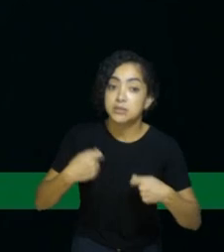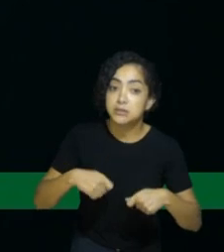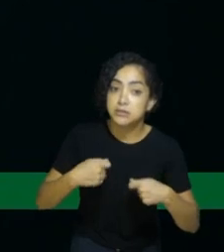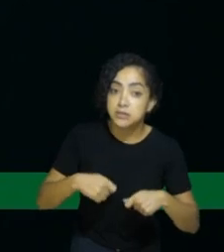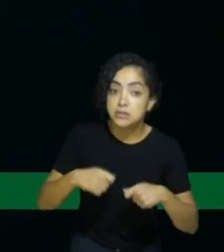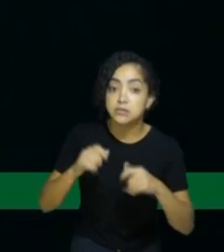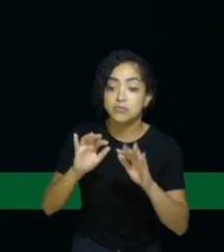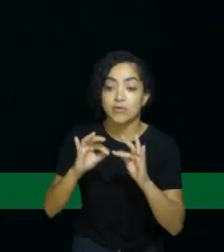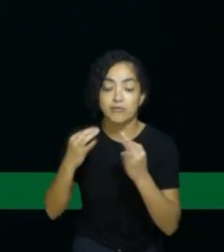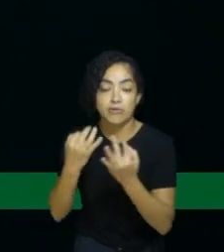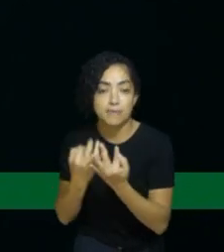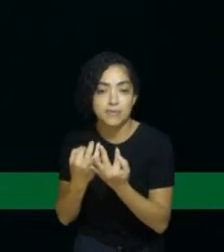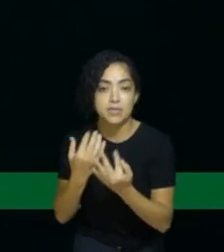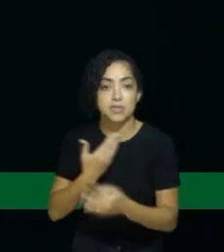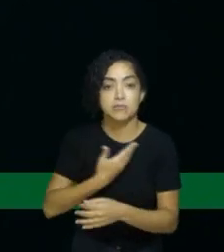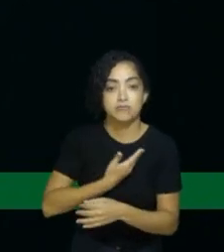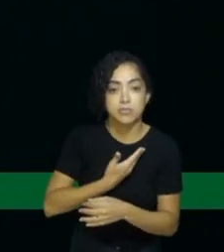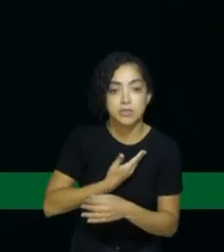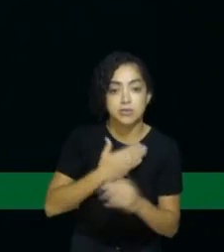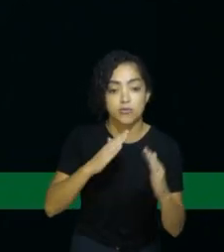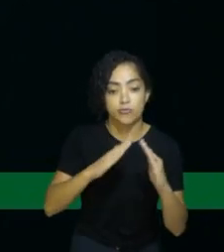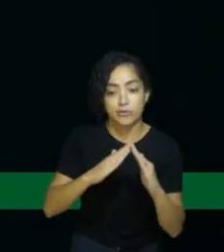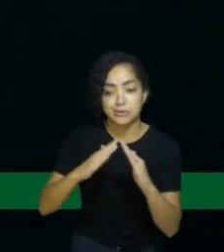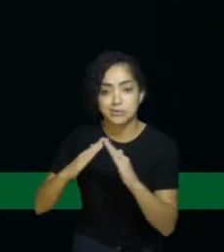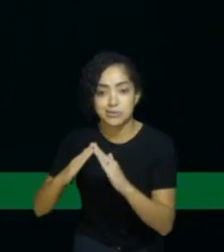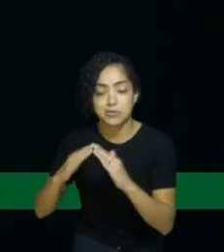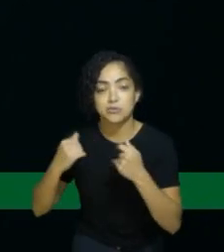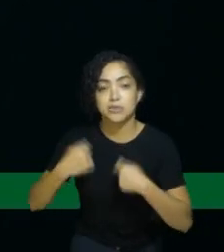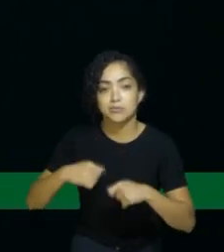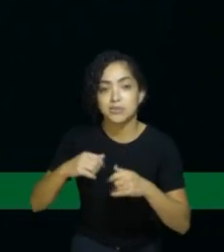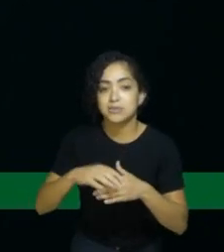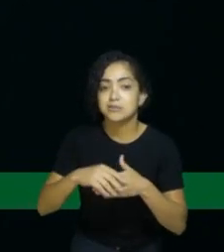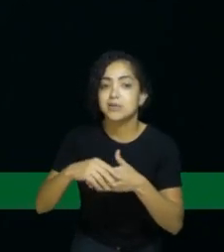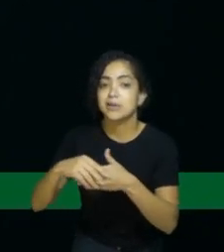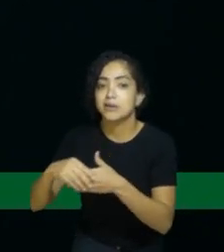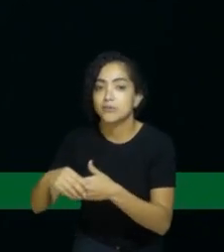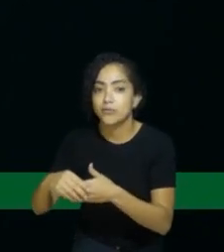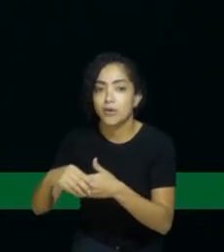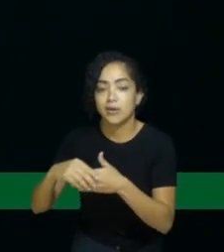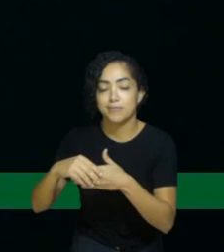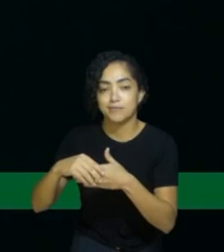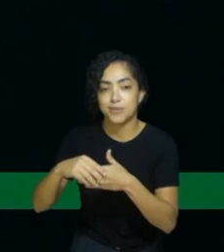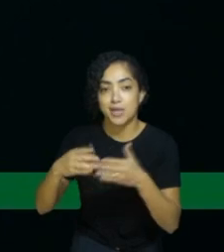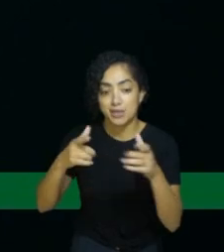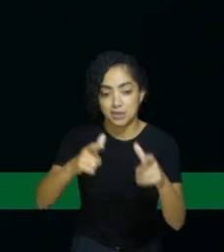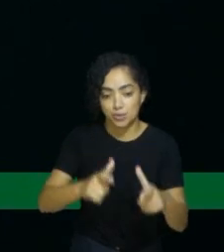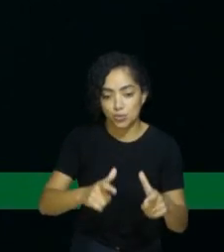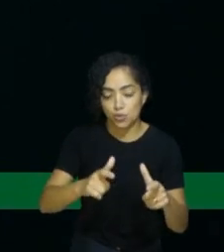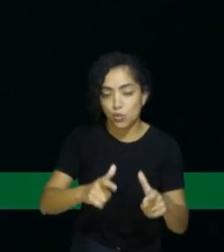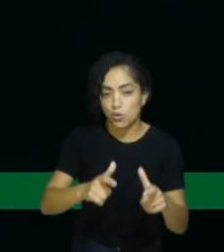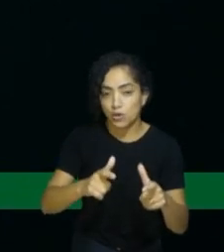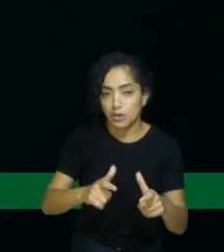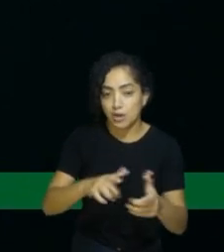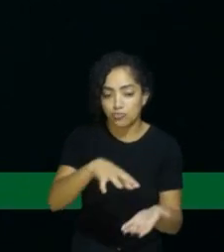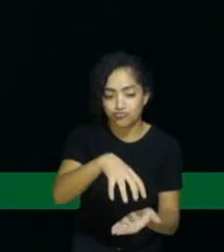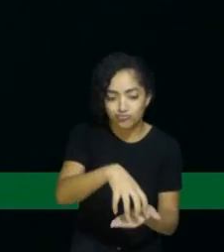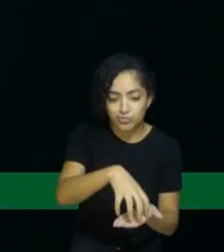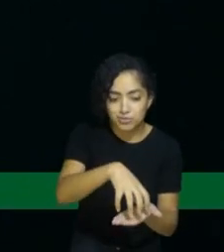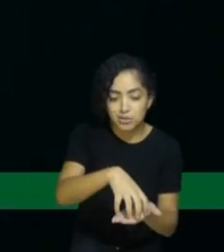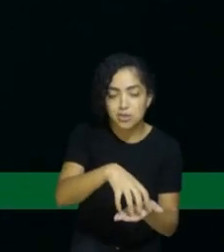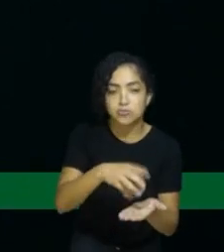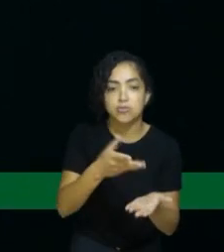familiares dos amigos dos vizinhos que eventualmente tem que levar levá-los até o centro de diálise